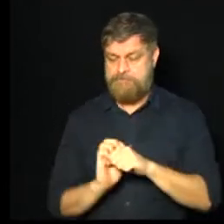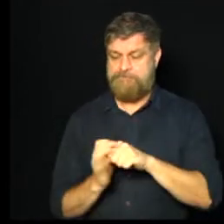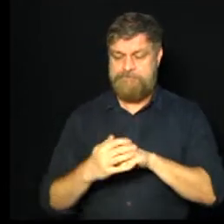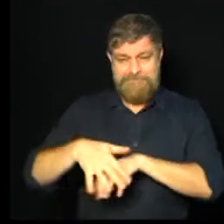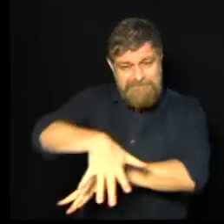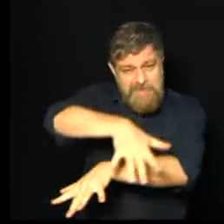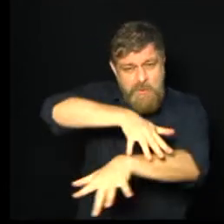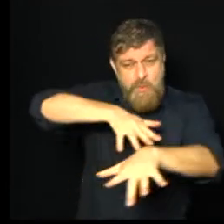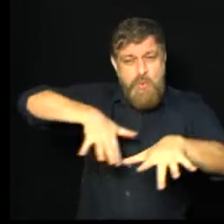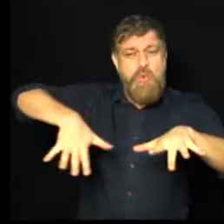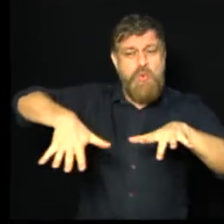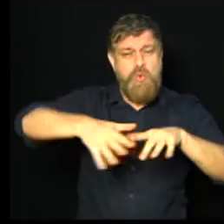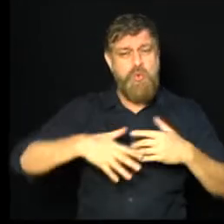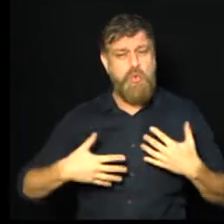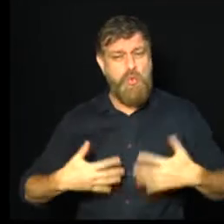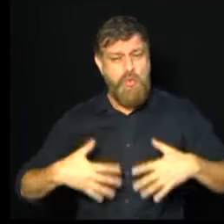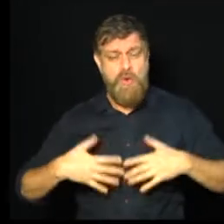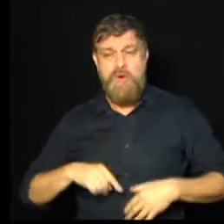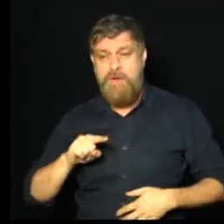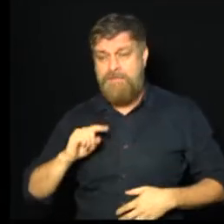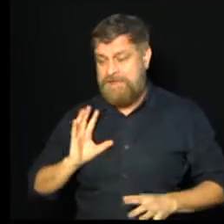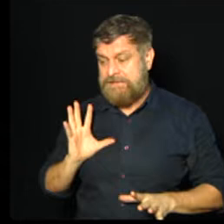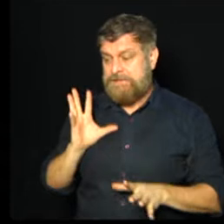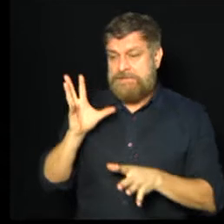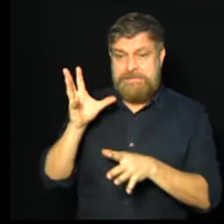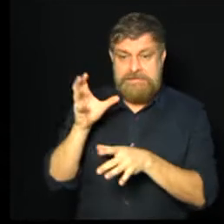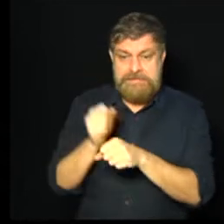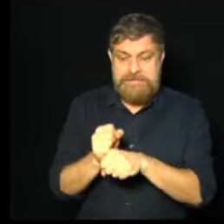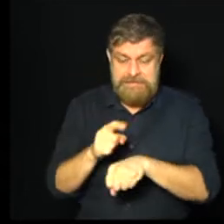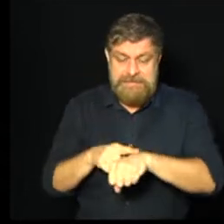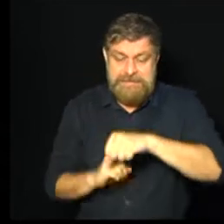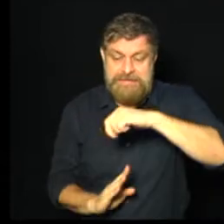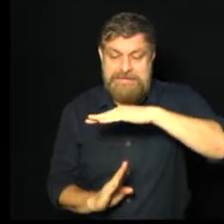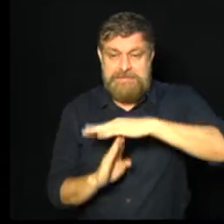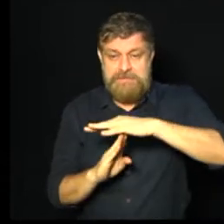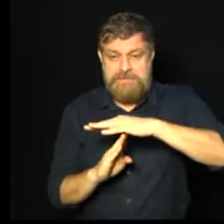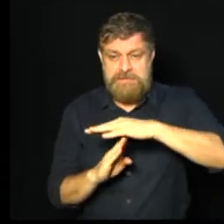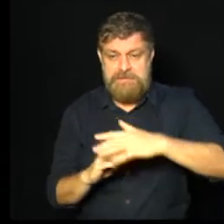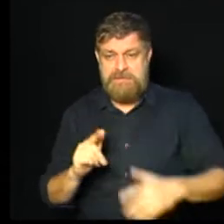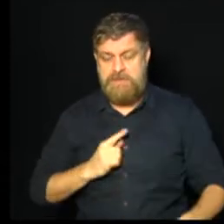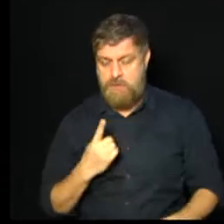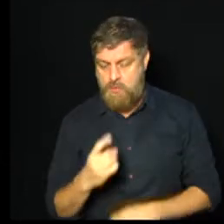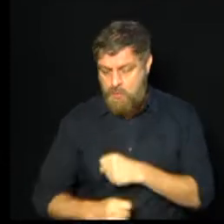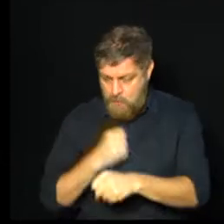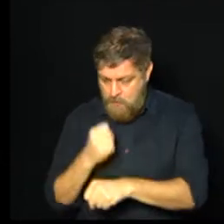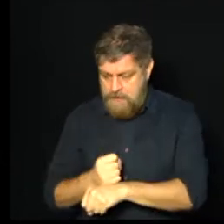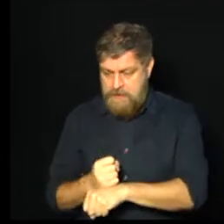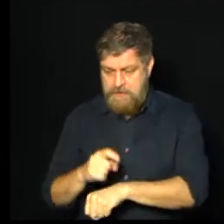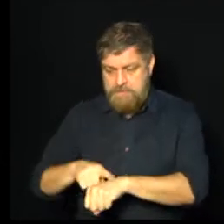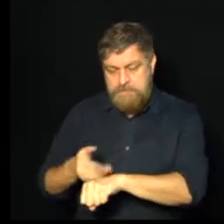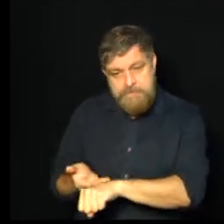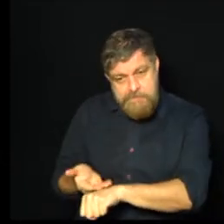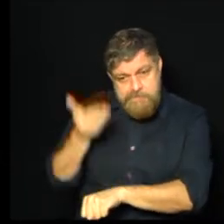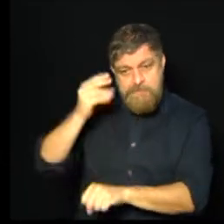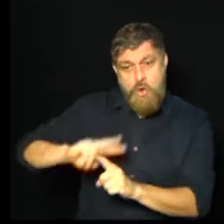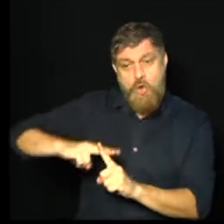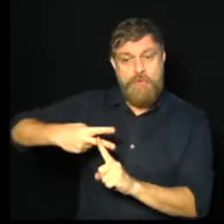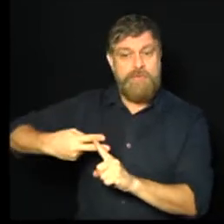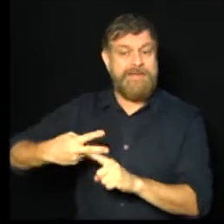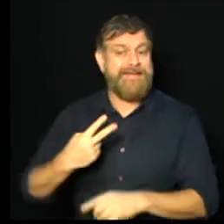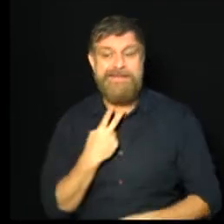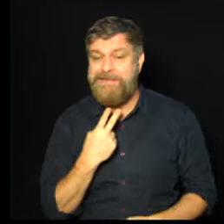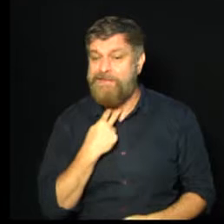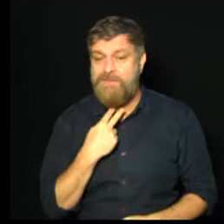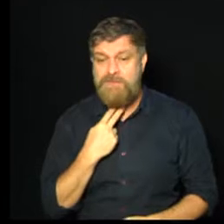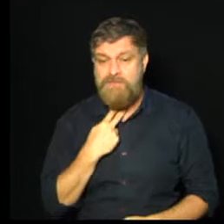Covid-19. Porém, tudo está chegando no seu final. Ele fez 1 ano, foi prorrogado mais 1 ano e agora não tem mais